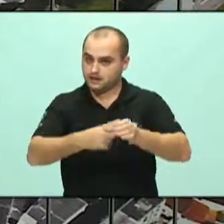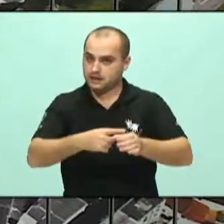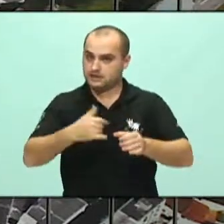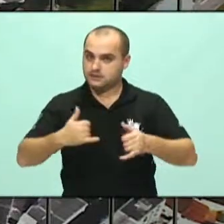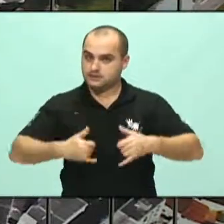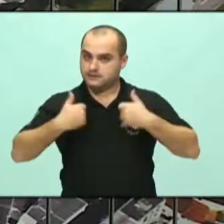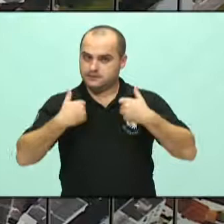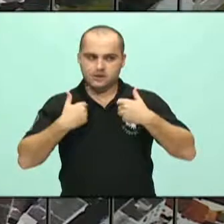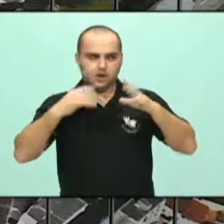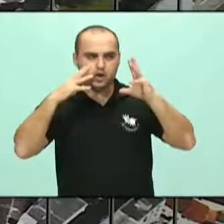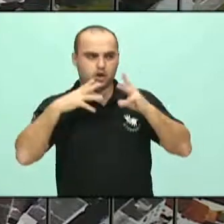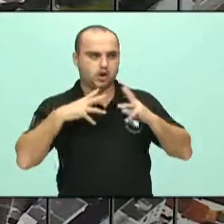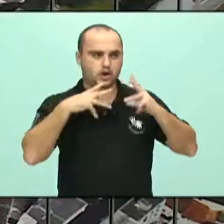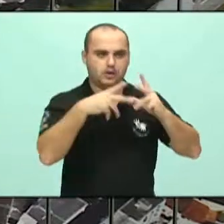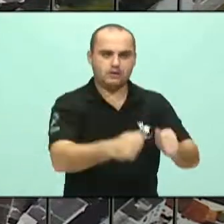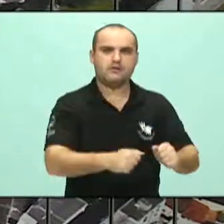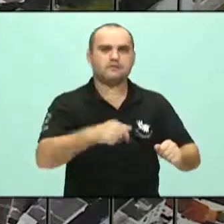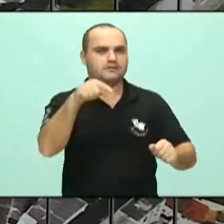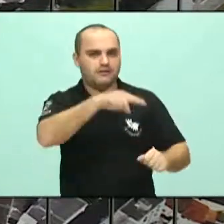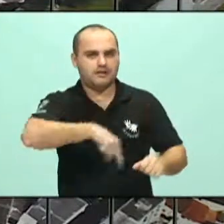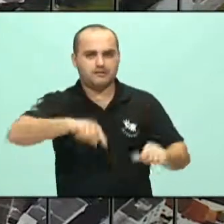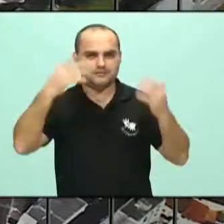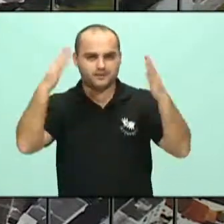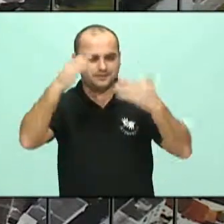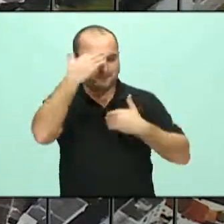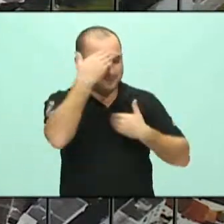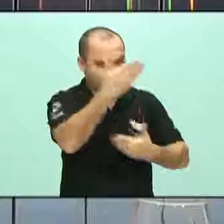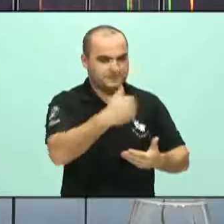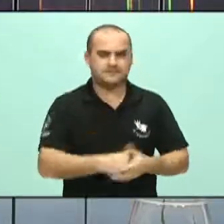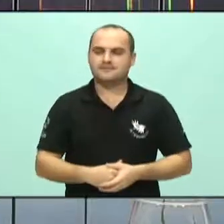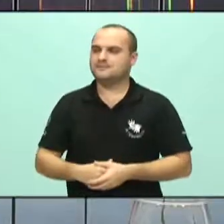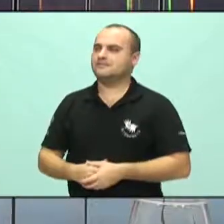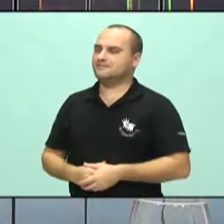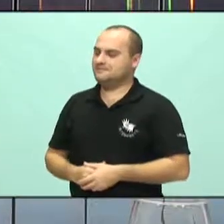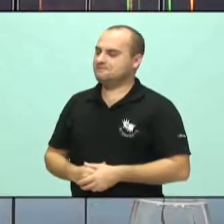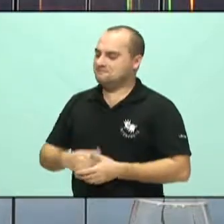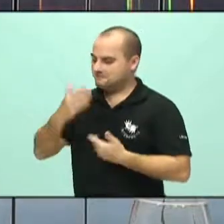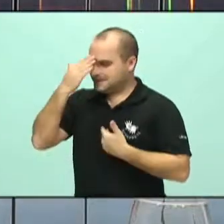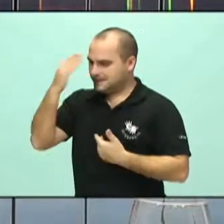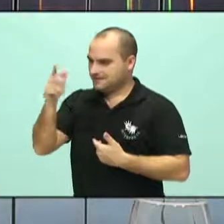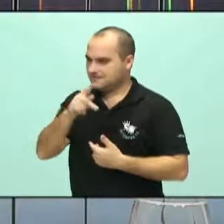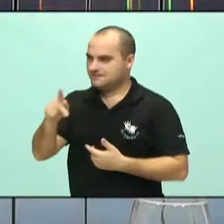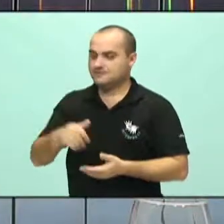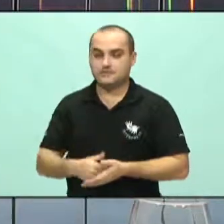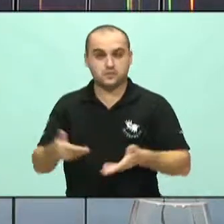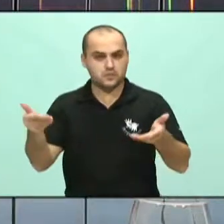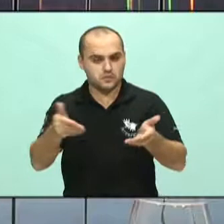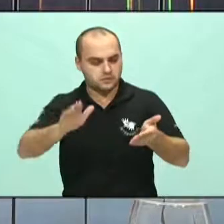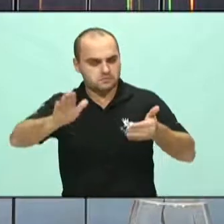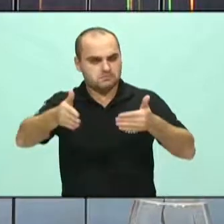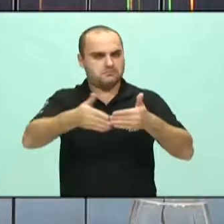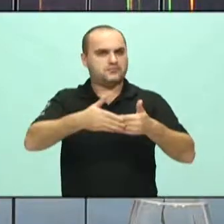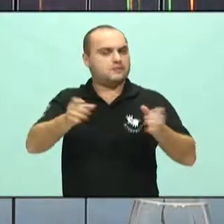aniversário, todos nós estamos de parabéns. Muito obrigado. Até a próxima, professor. A Câmara Aberta de hoje fica